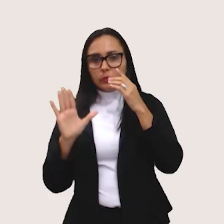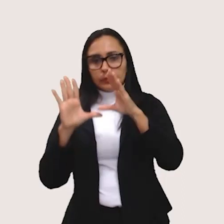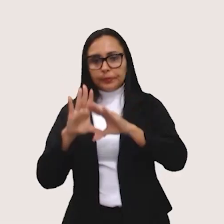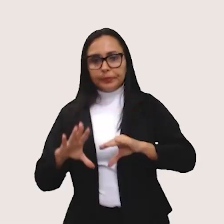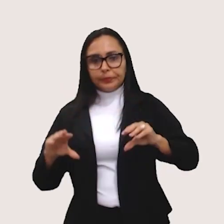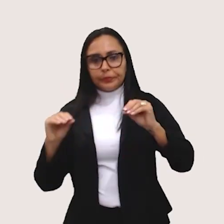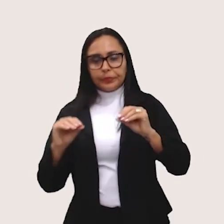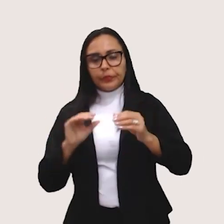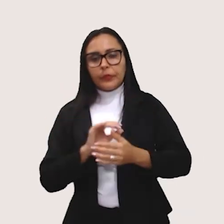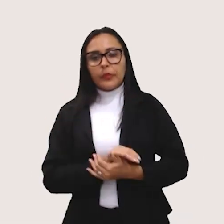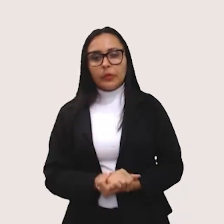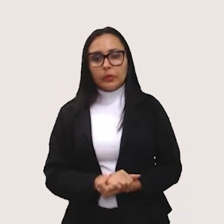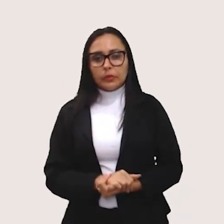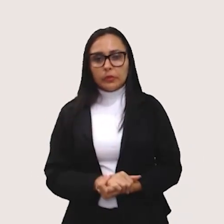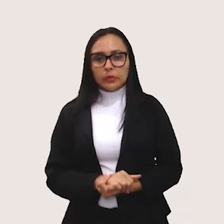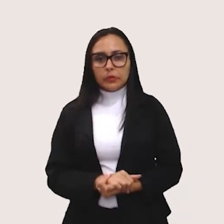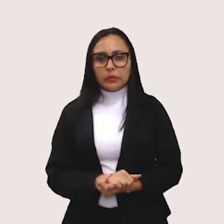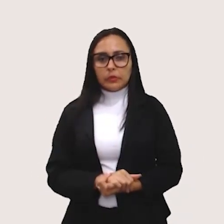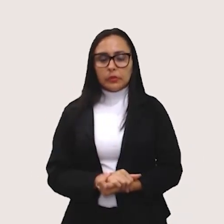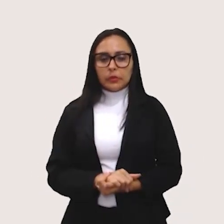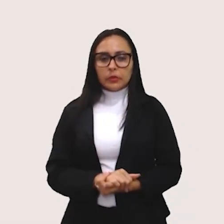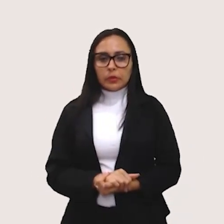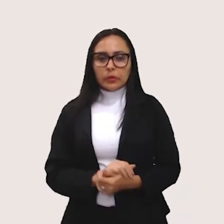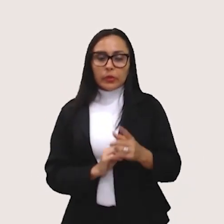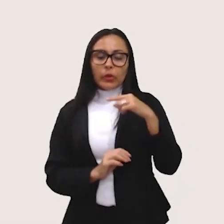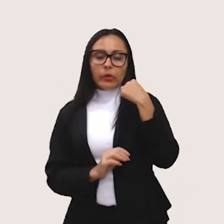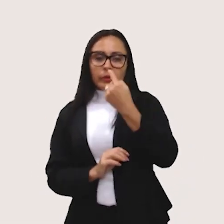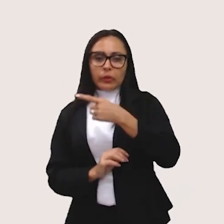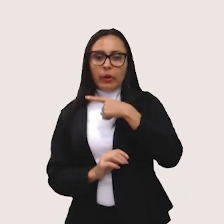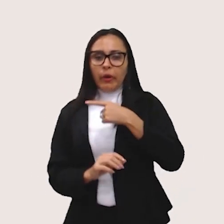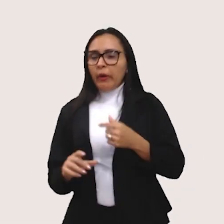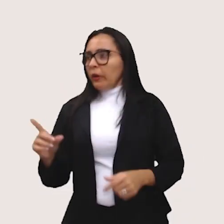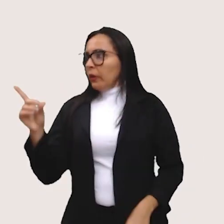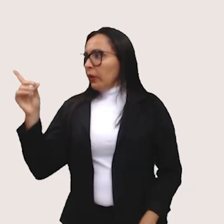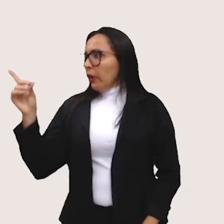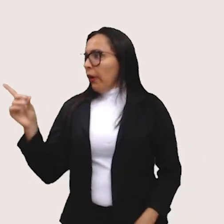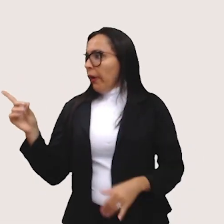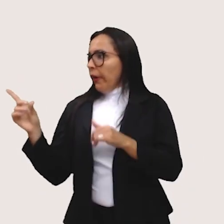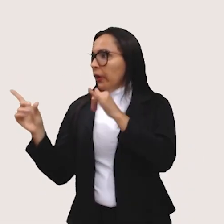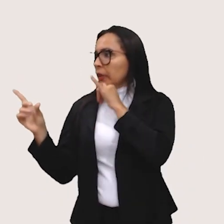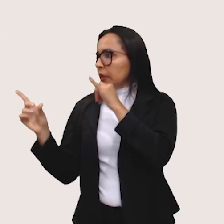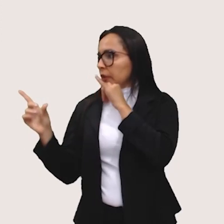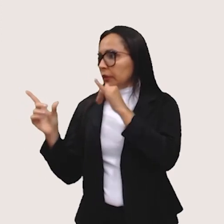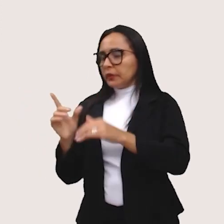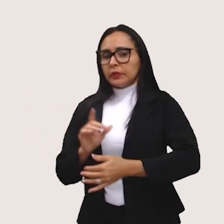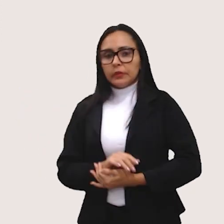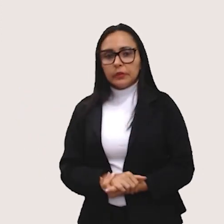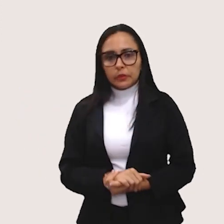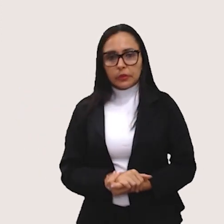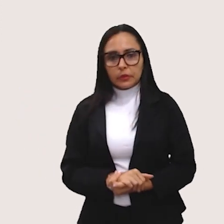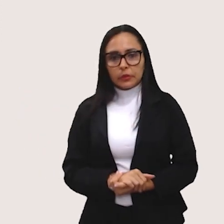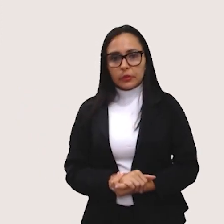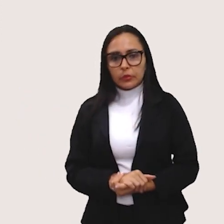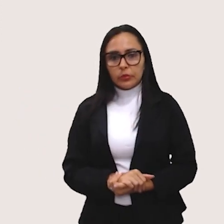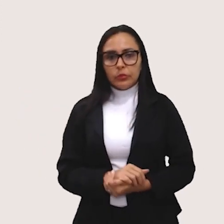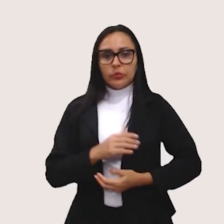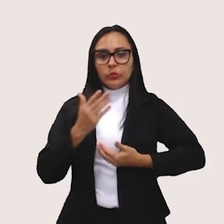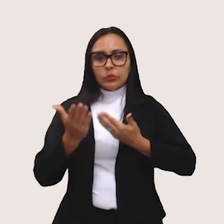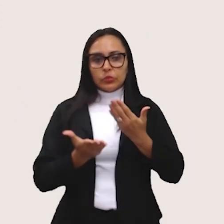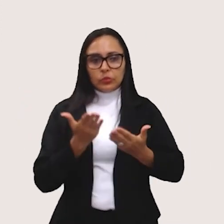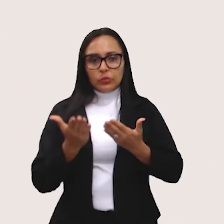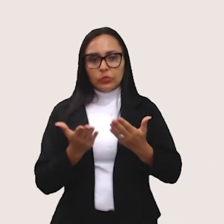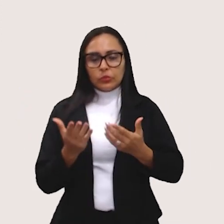que acabei de falar agora. E nós temos aí, ó, olha, um exemplo para vocês, dessa coisa da pancada, da bofetada, né,